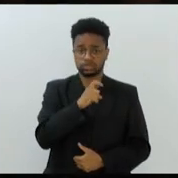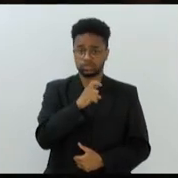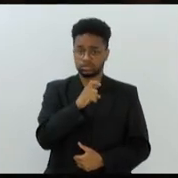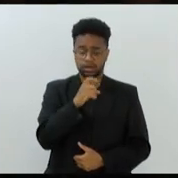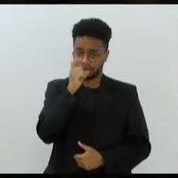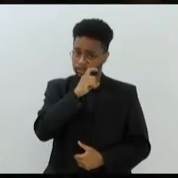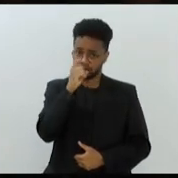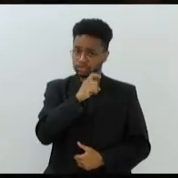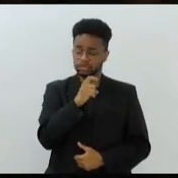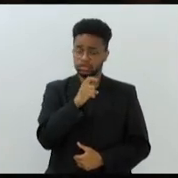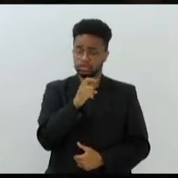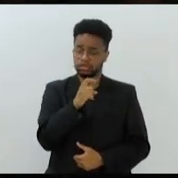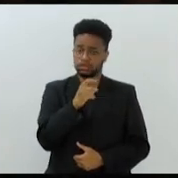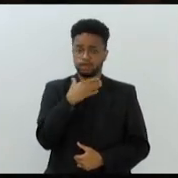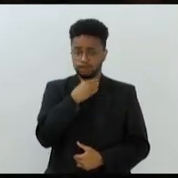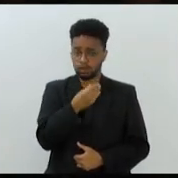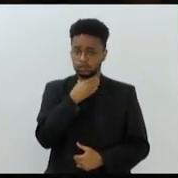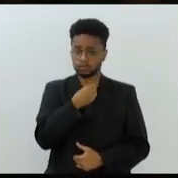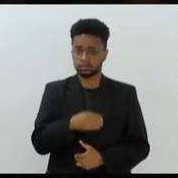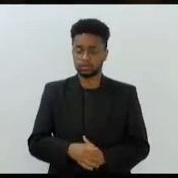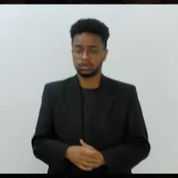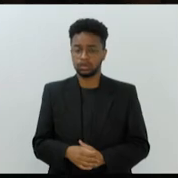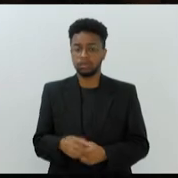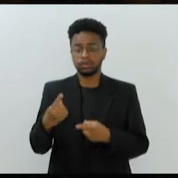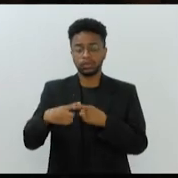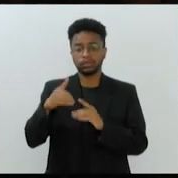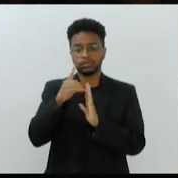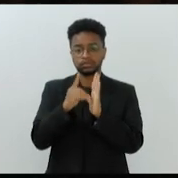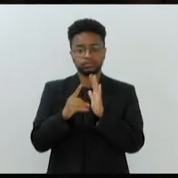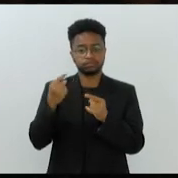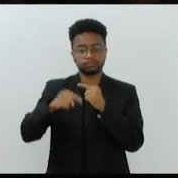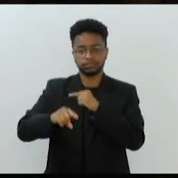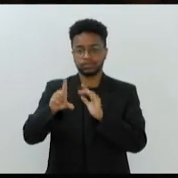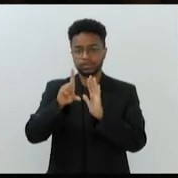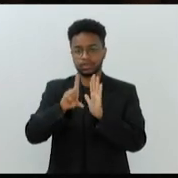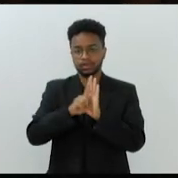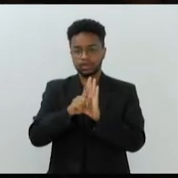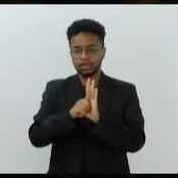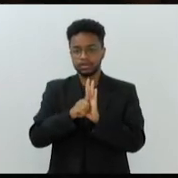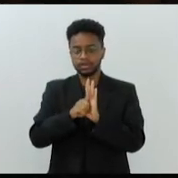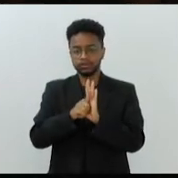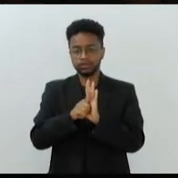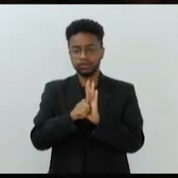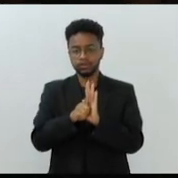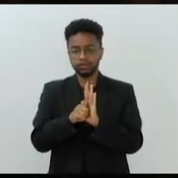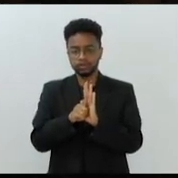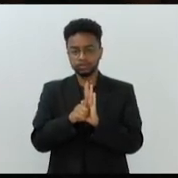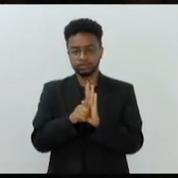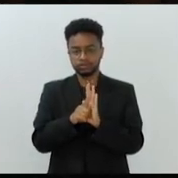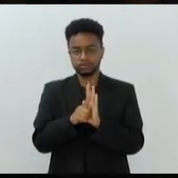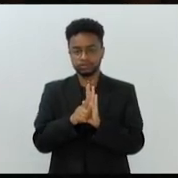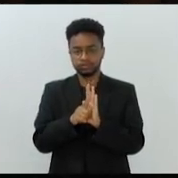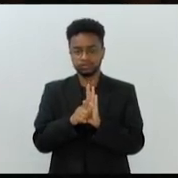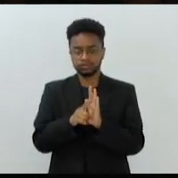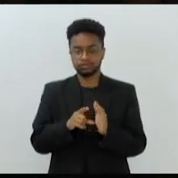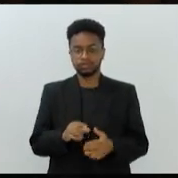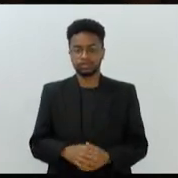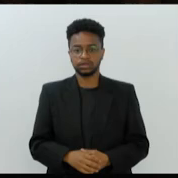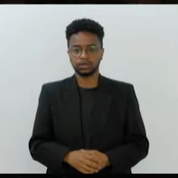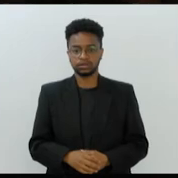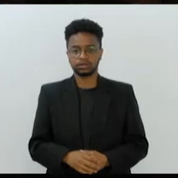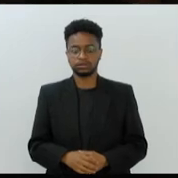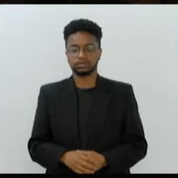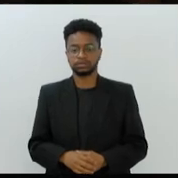cínico. Primeiro, o decreto é ilegal. Tem várias leis em vigor que definem